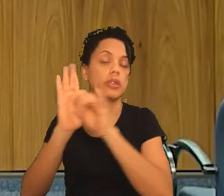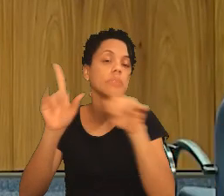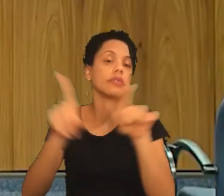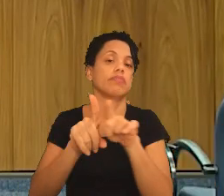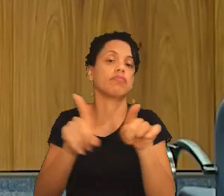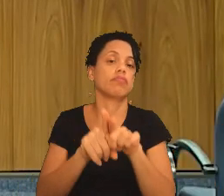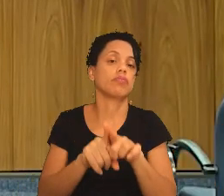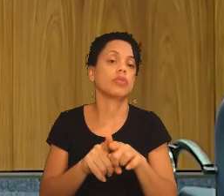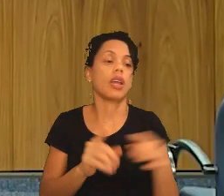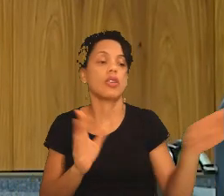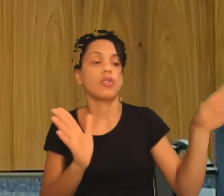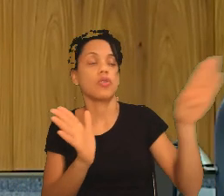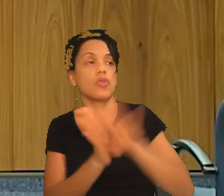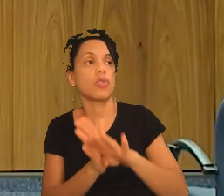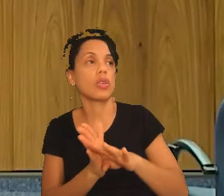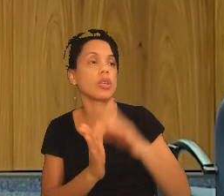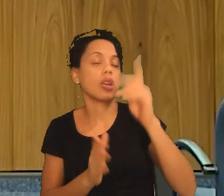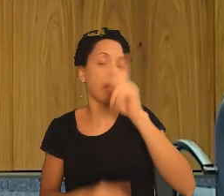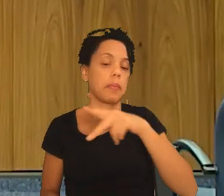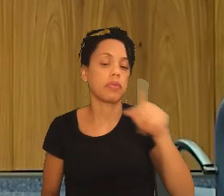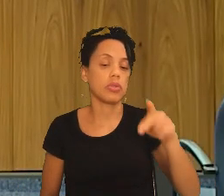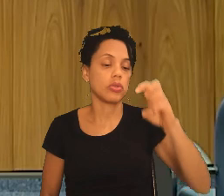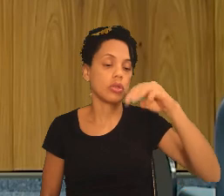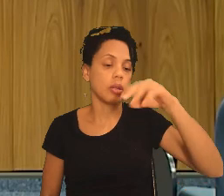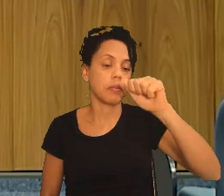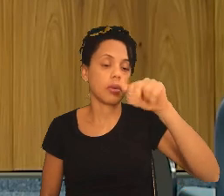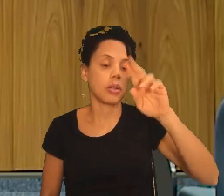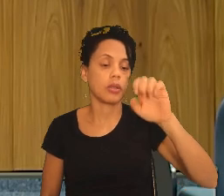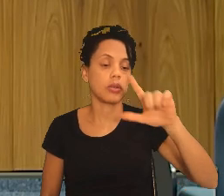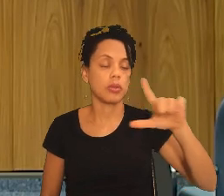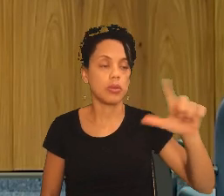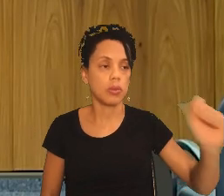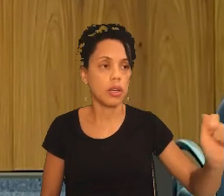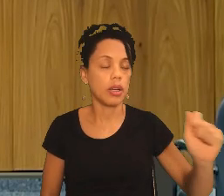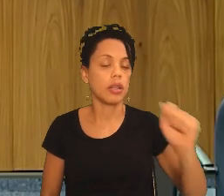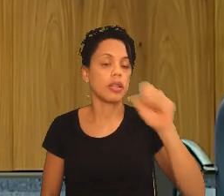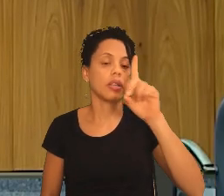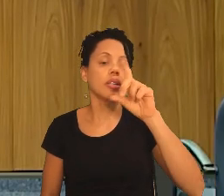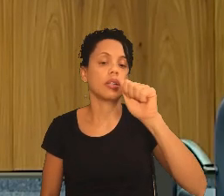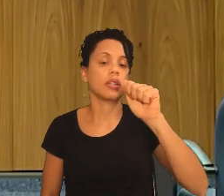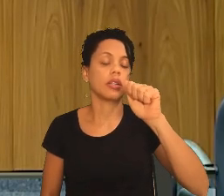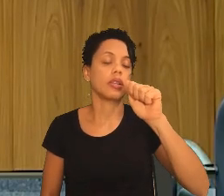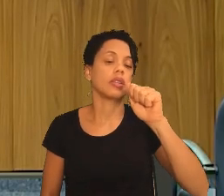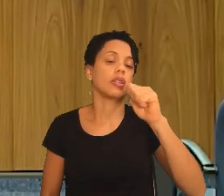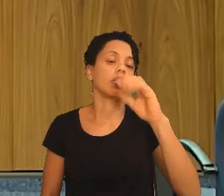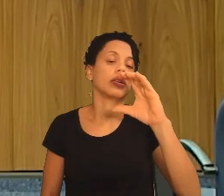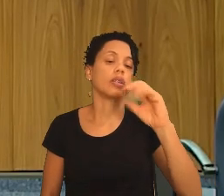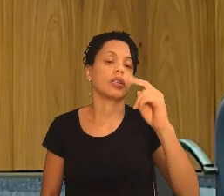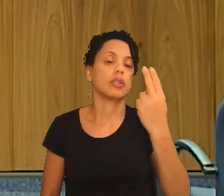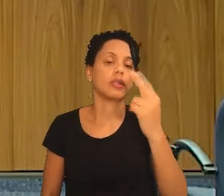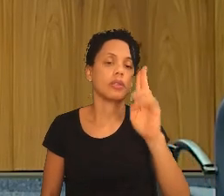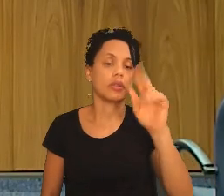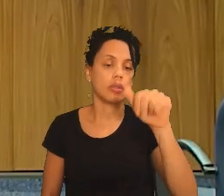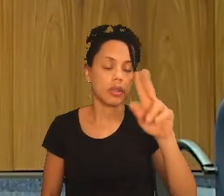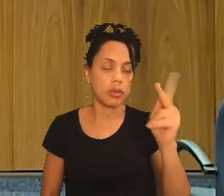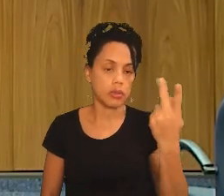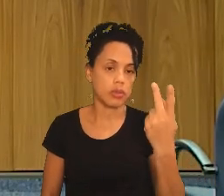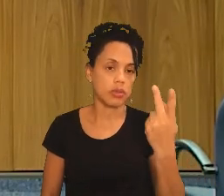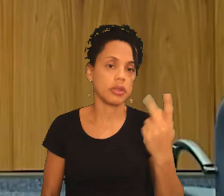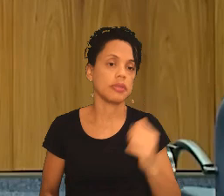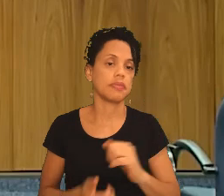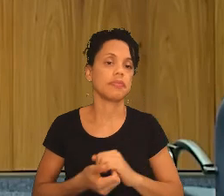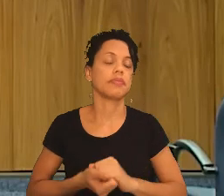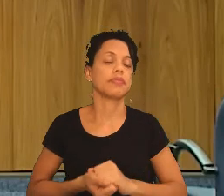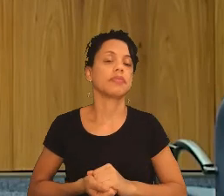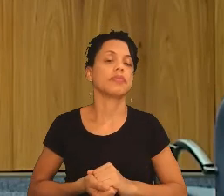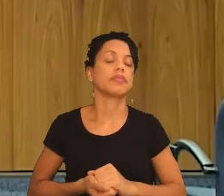de controle da terra e também de imposição, né? E de restrição da própria identidade. E, curiosamente, não